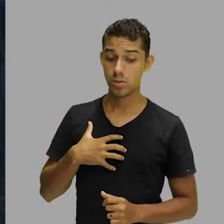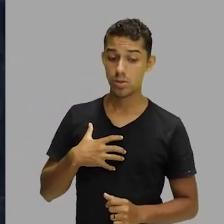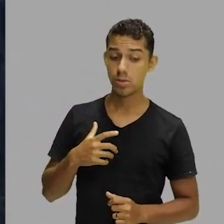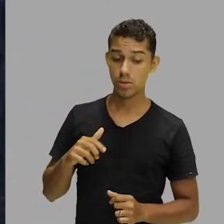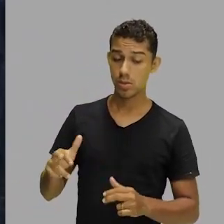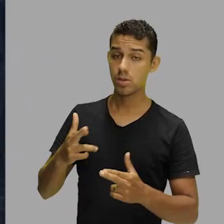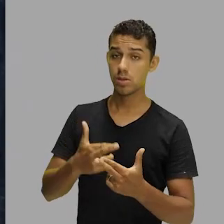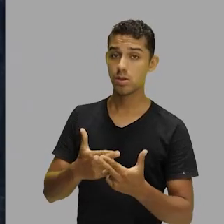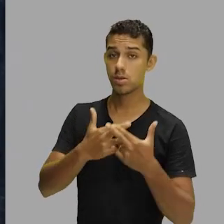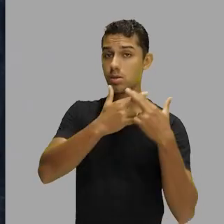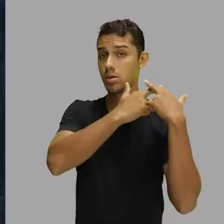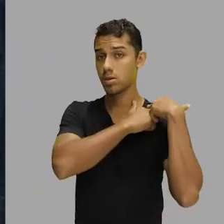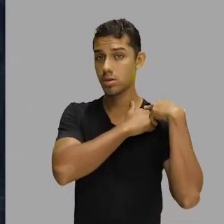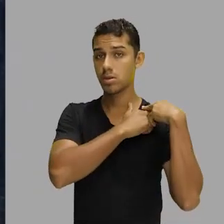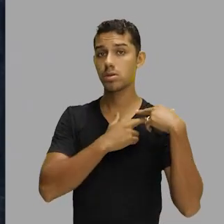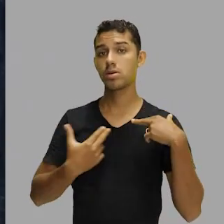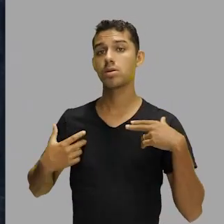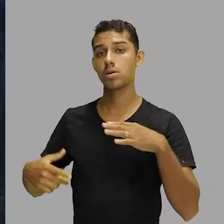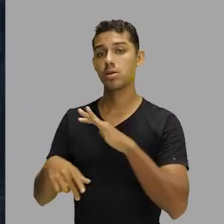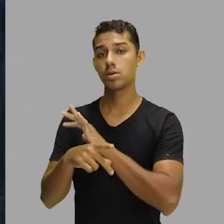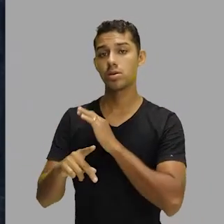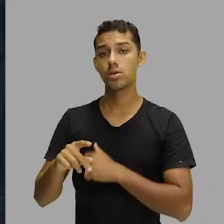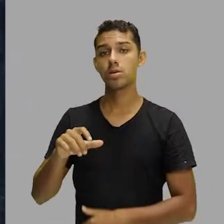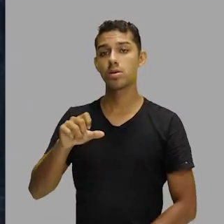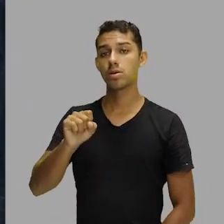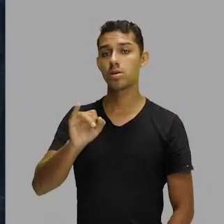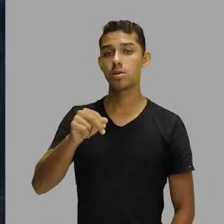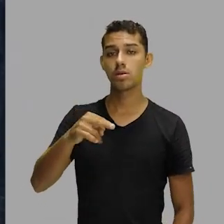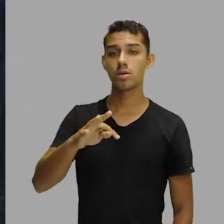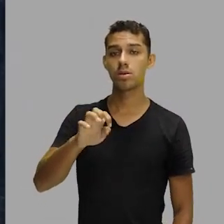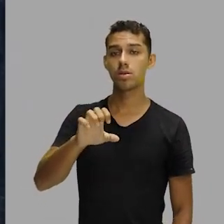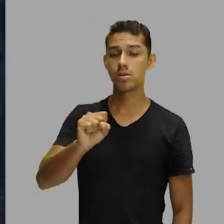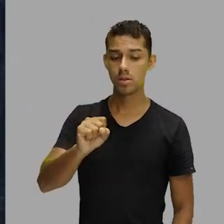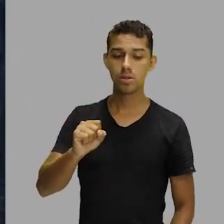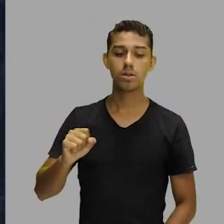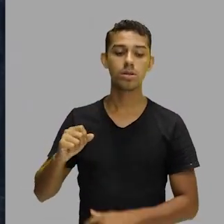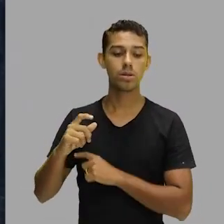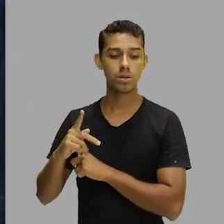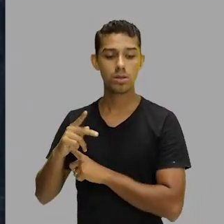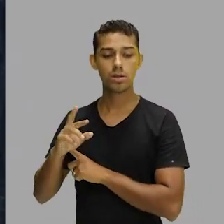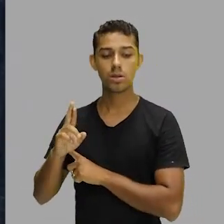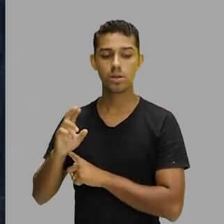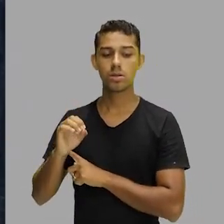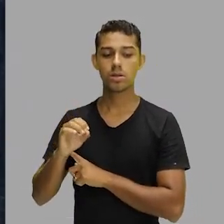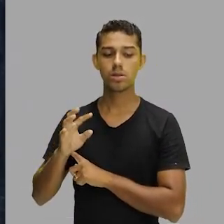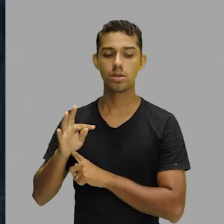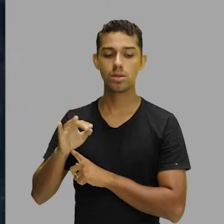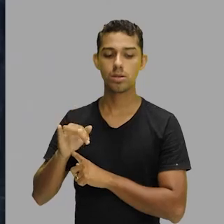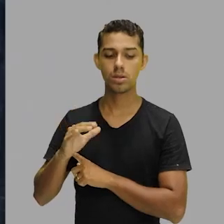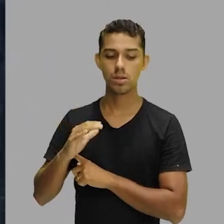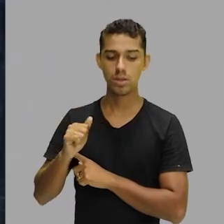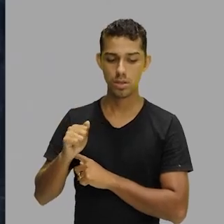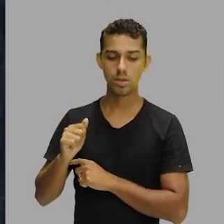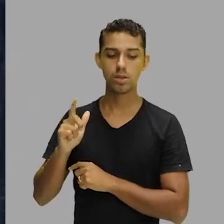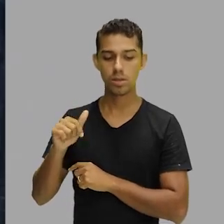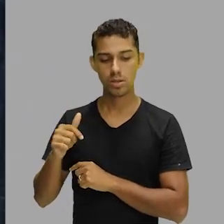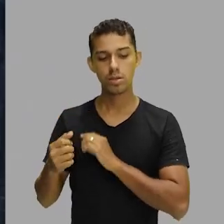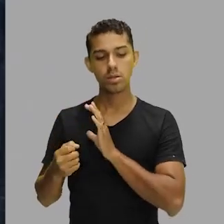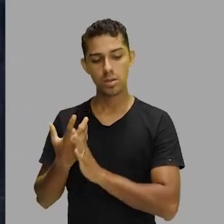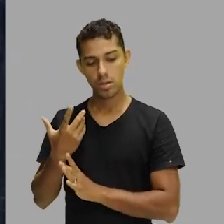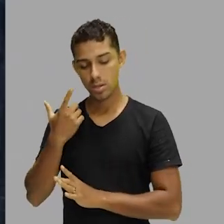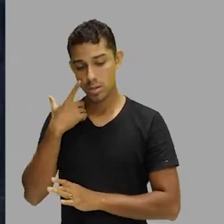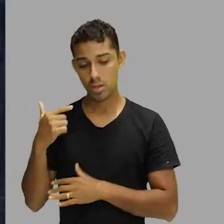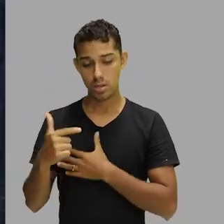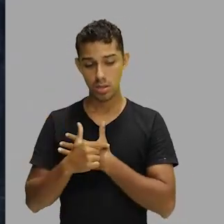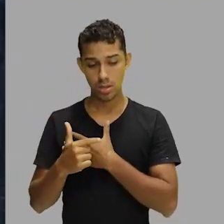é responsável pela síntese proteica, que a síntese proteica é produção de proteínas, que é a